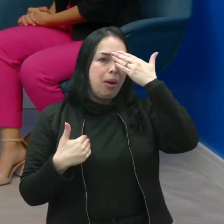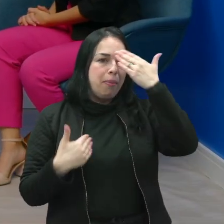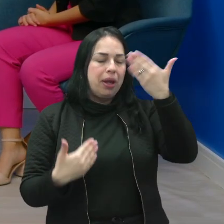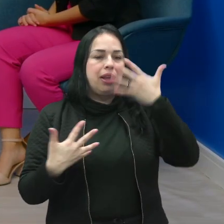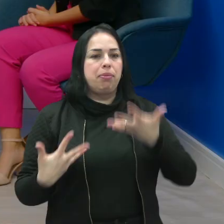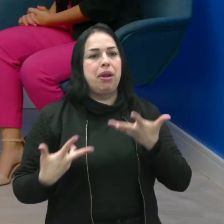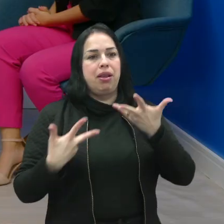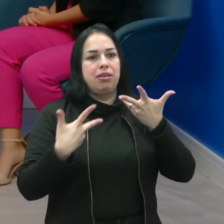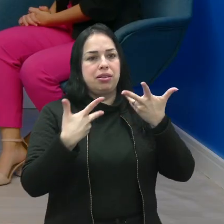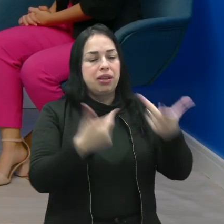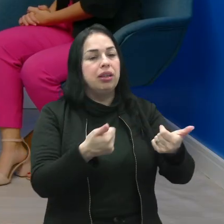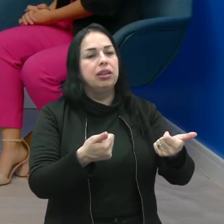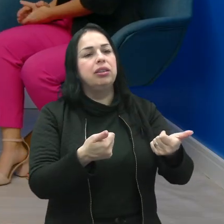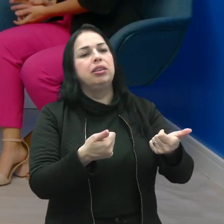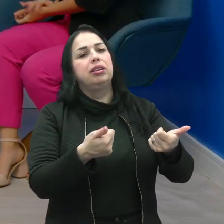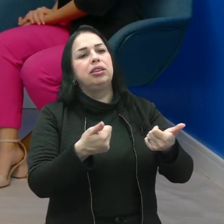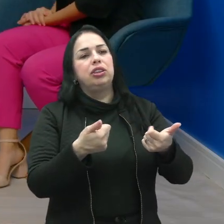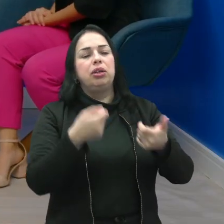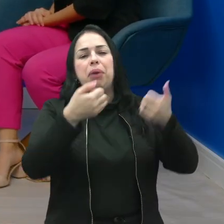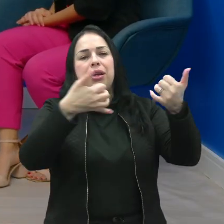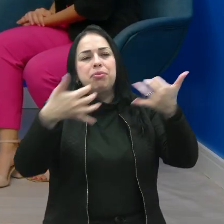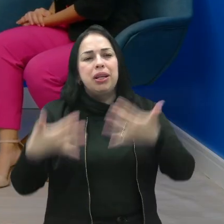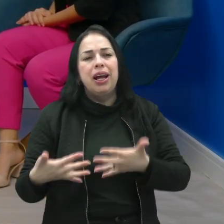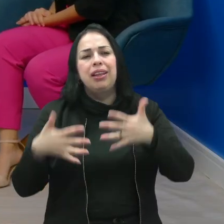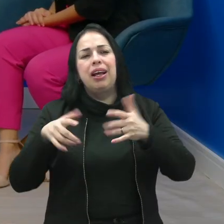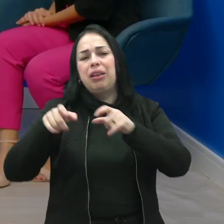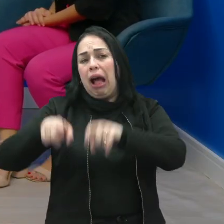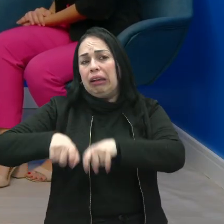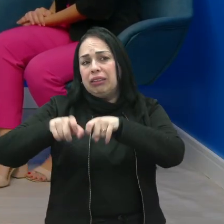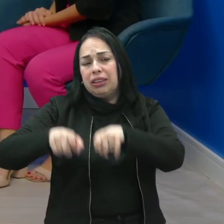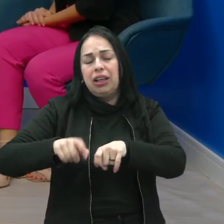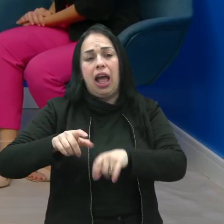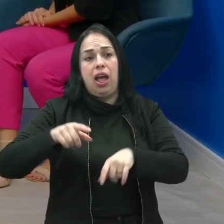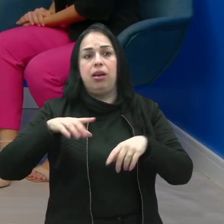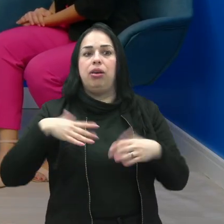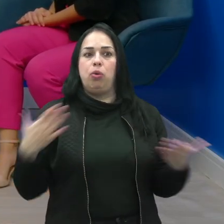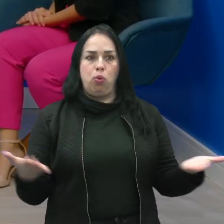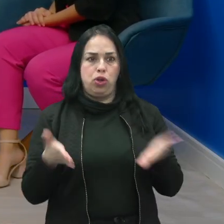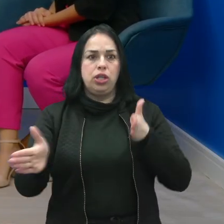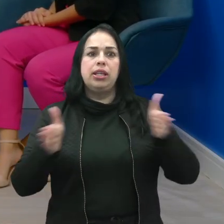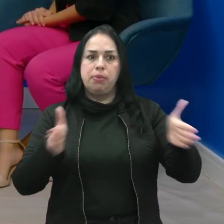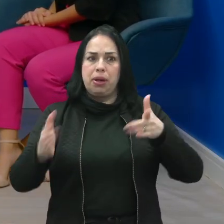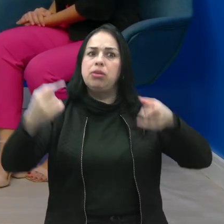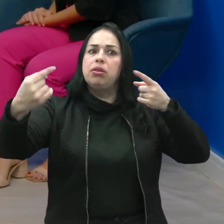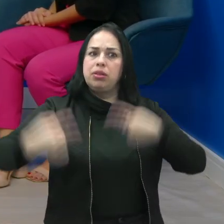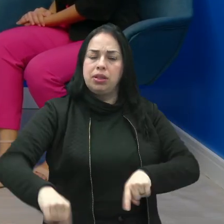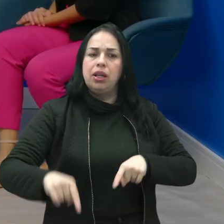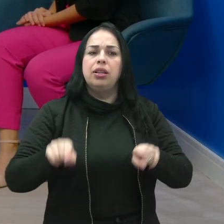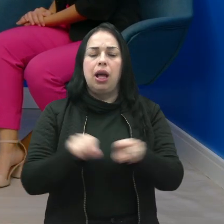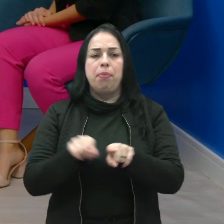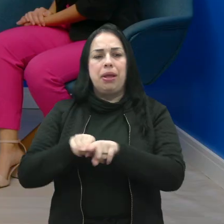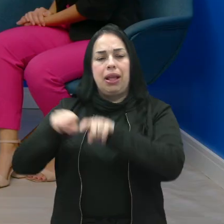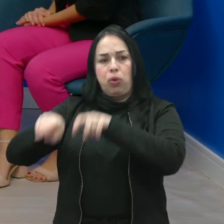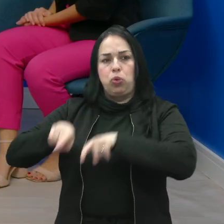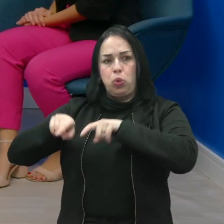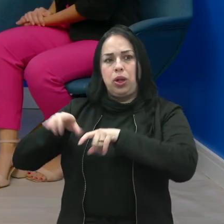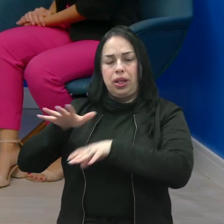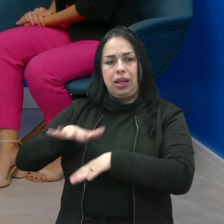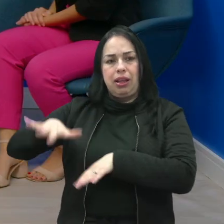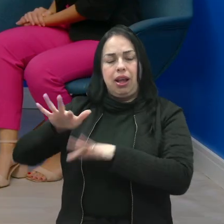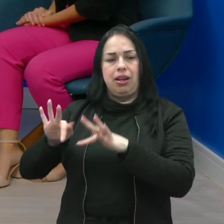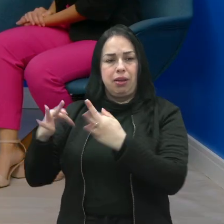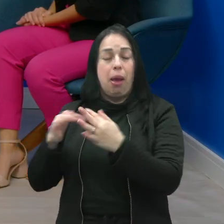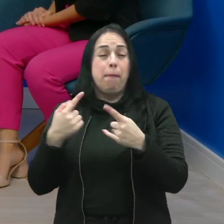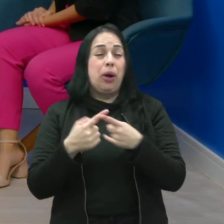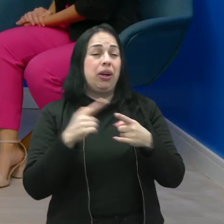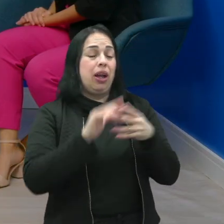pelo convite aí, né, de participar e falar da agricultura, né, é um desafio nesse momento, né, falar de agricultura familiar, né, que a gente vive num aquecimento